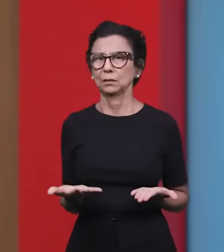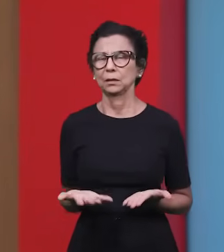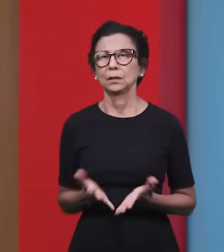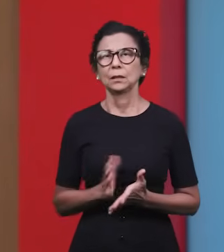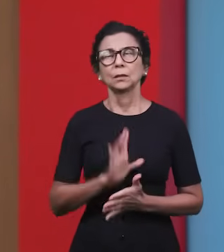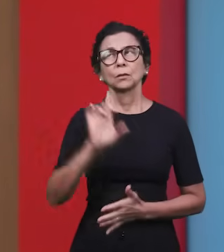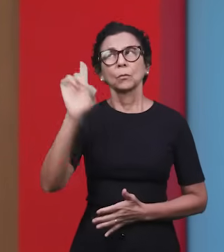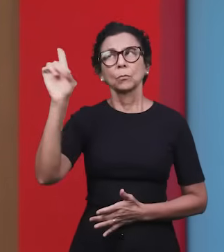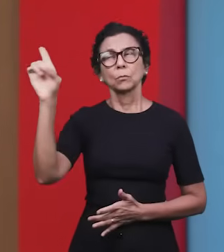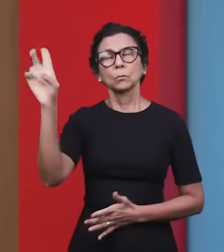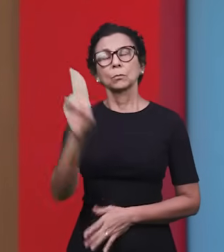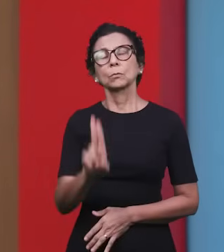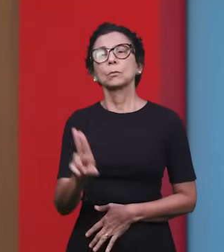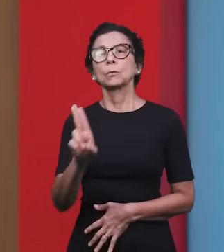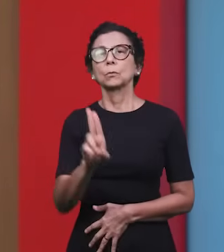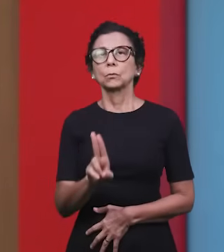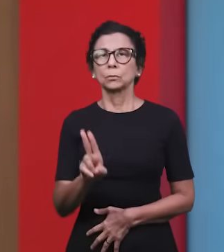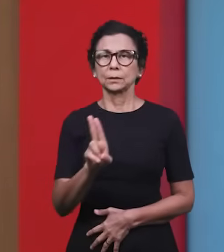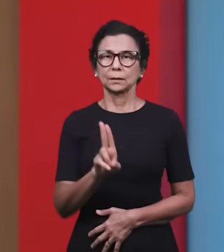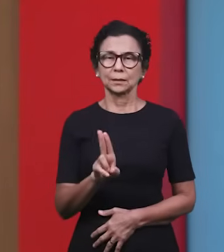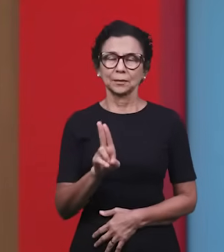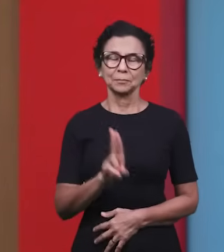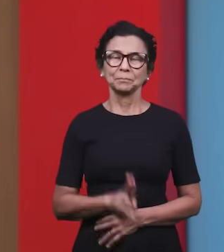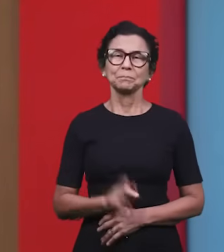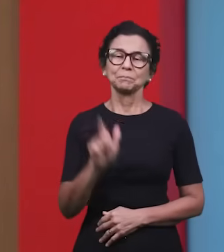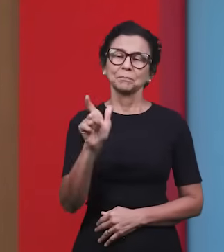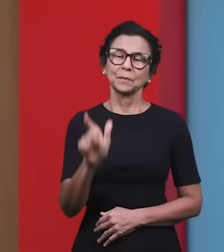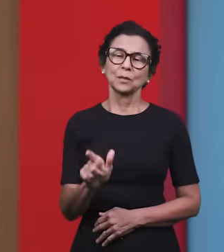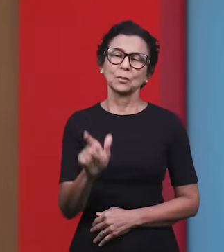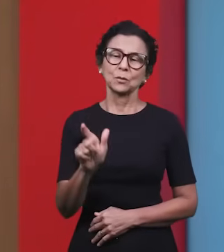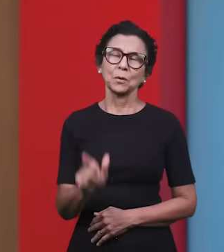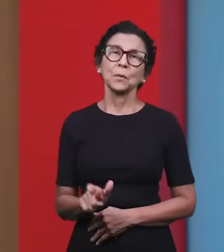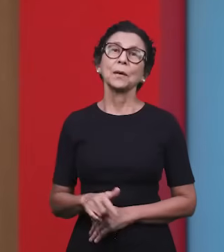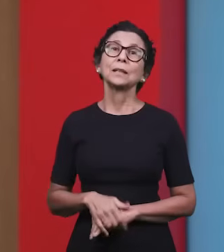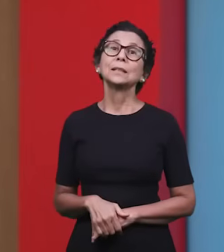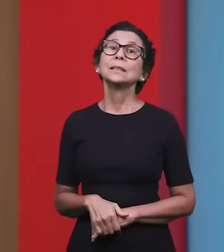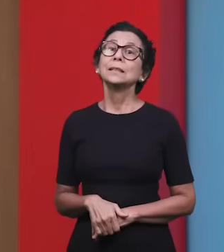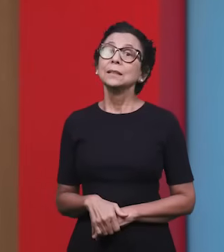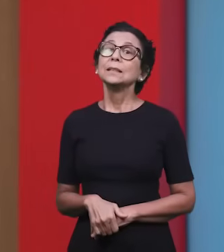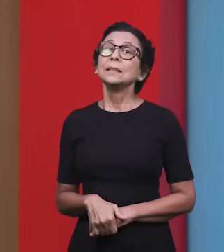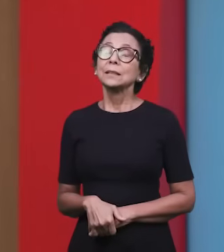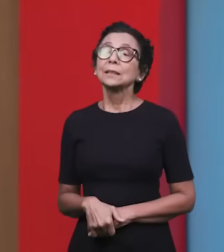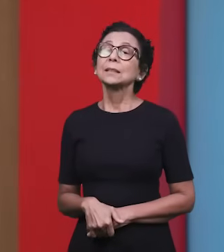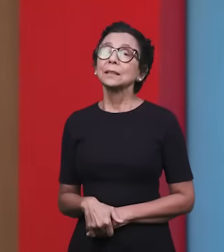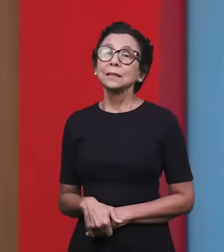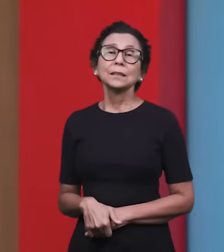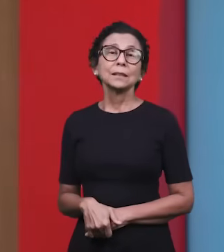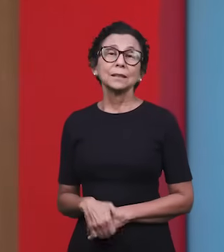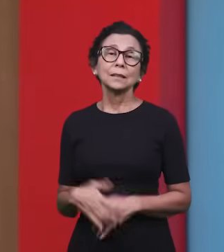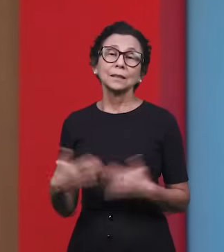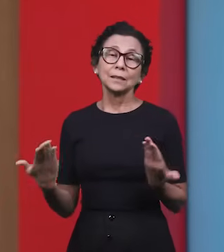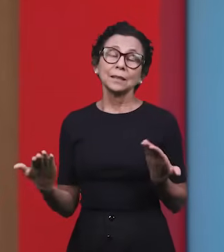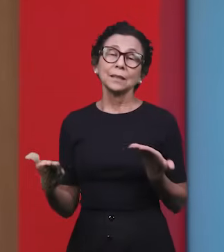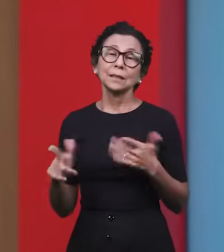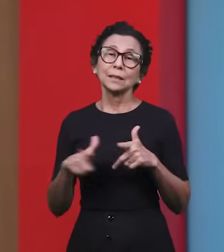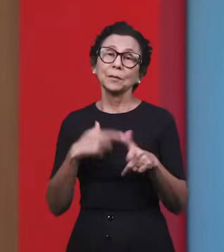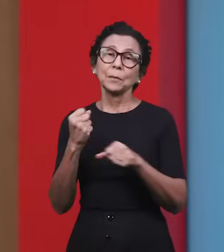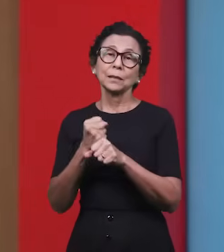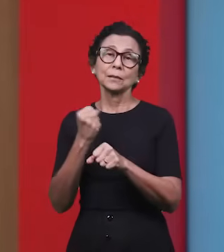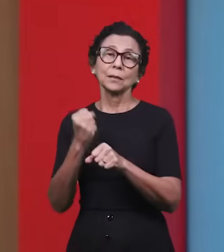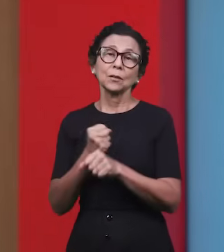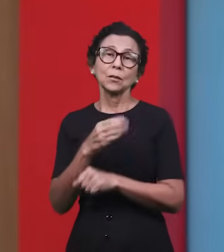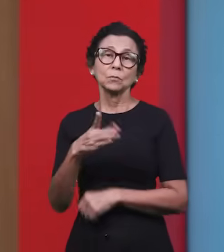com aquele que realmente, o Senhor opera naquele que faz a obra. E aquele diácono, na